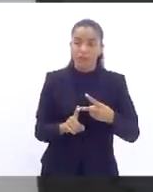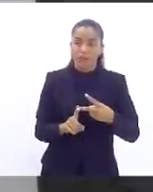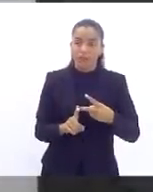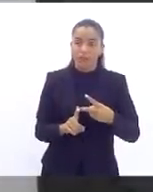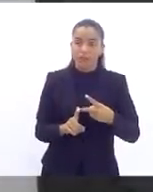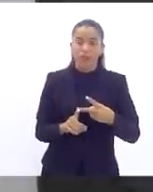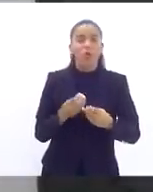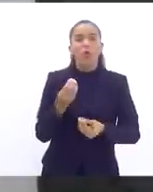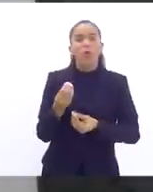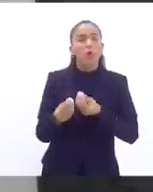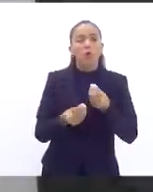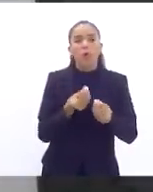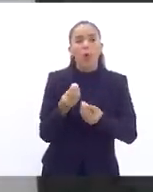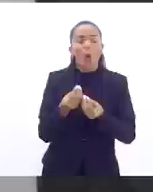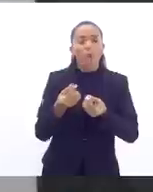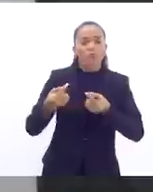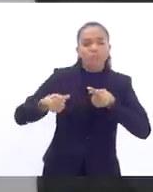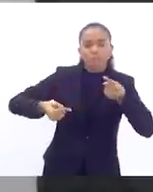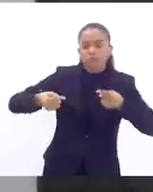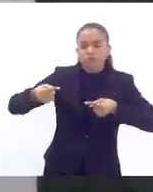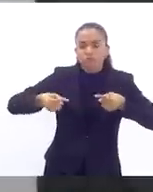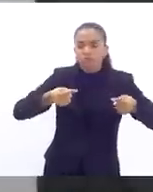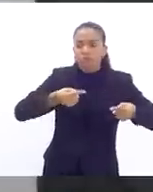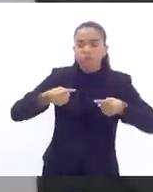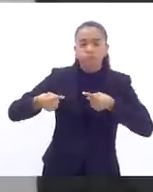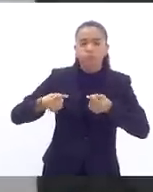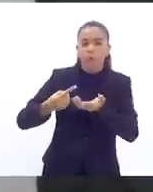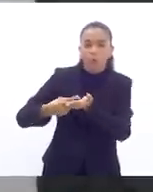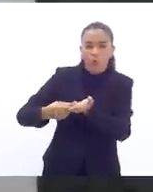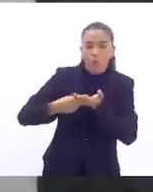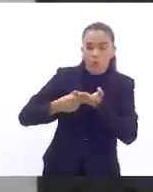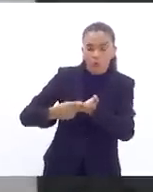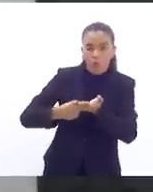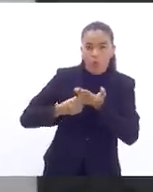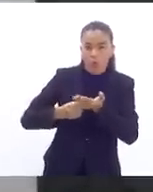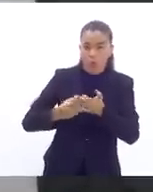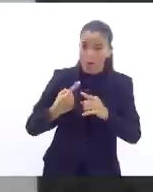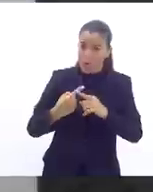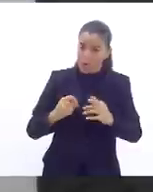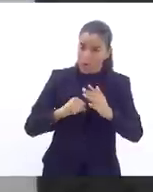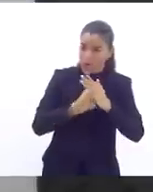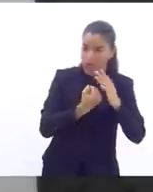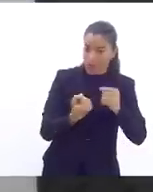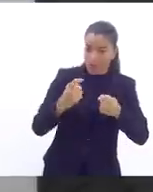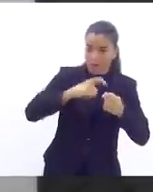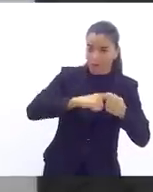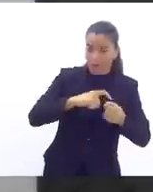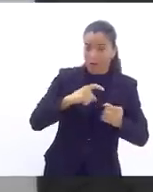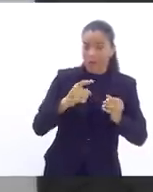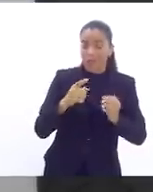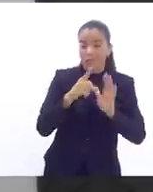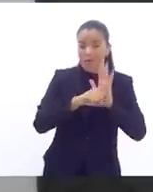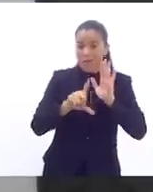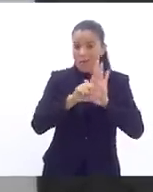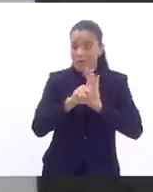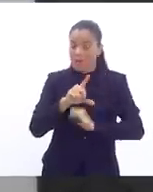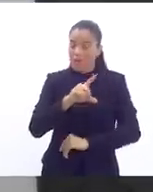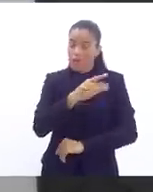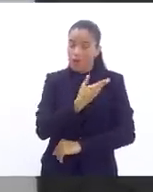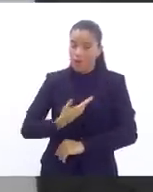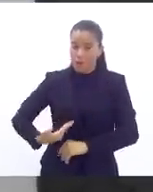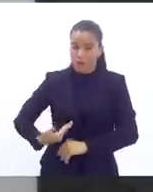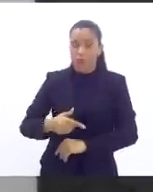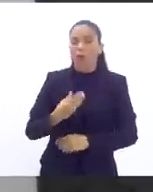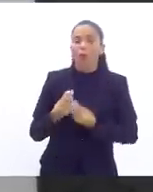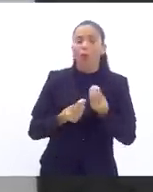Como anda as tratativas que no veto do governador ele diz que já estava em andamento como anda as tratativas